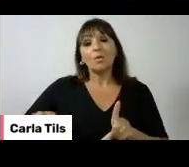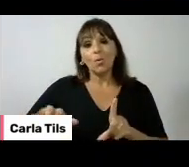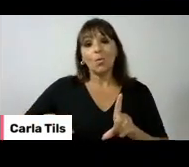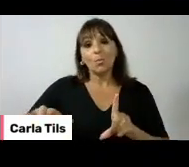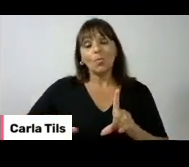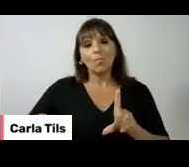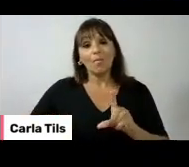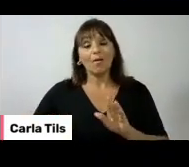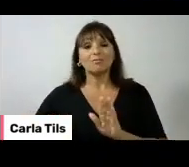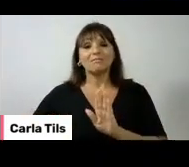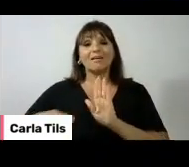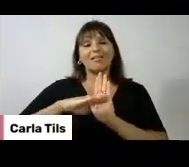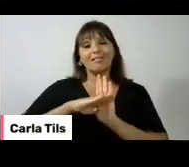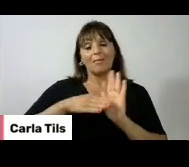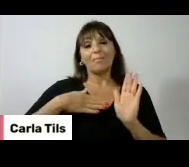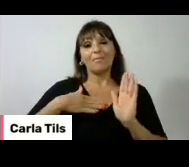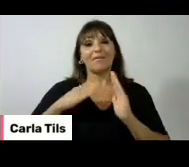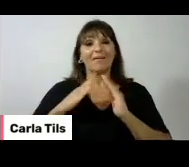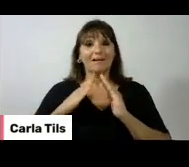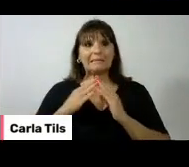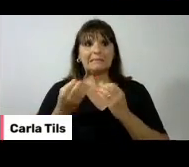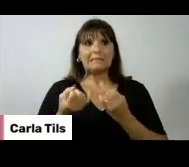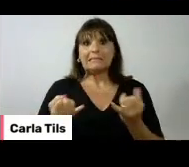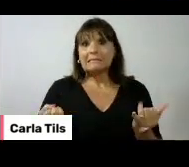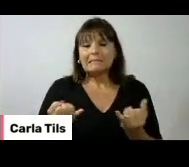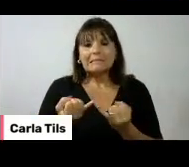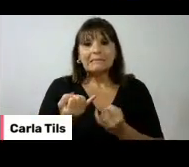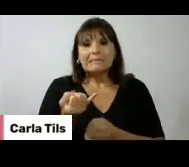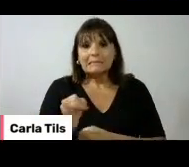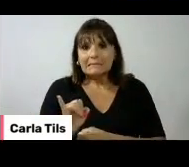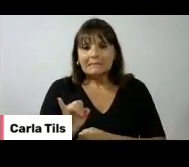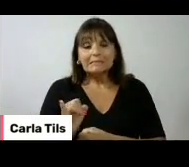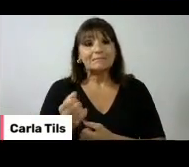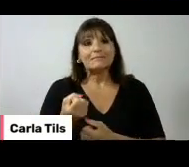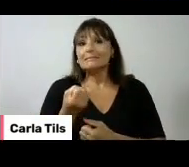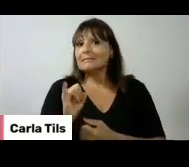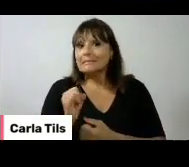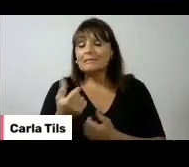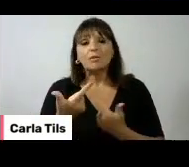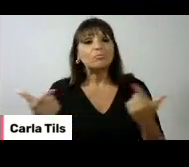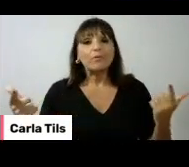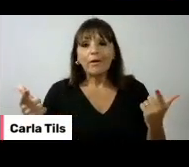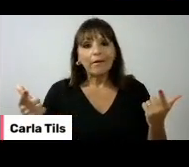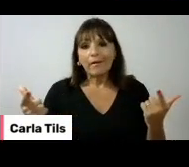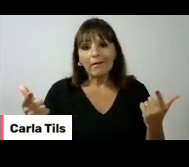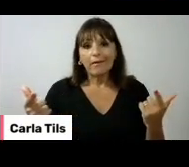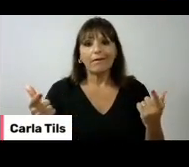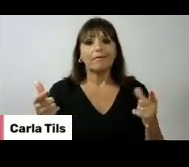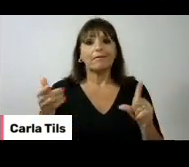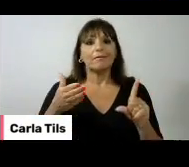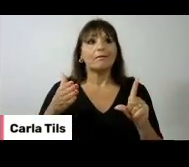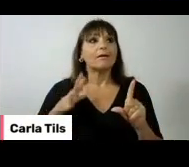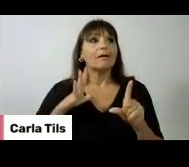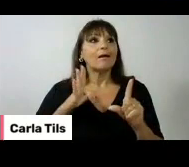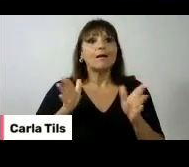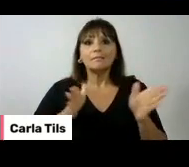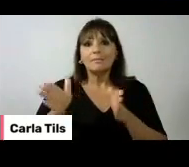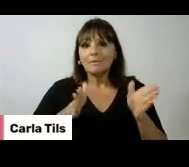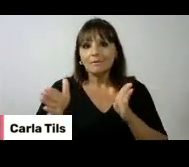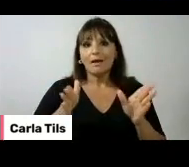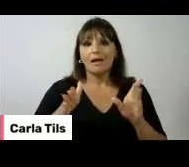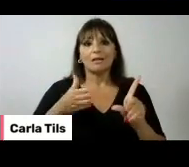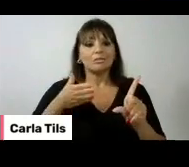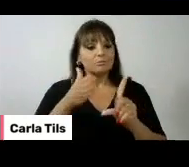e se eu não tiver acessibilidade? E eu só conseguir navegar no site se eu tiver mouse? Eu nunca vou